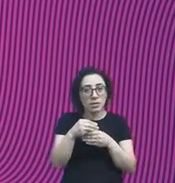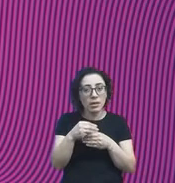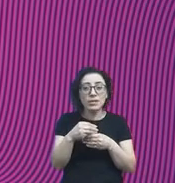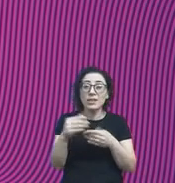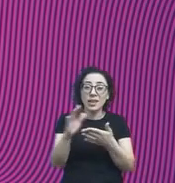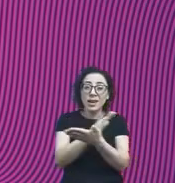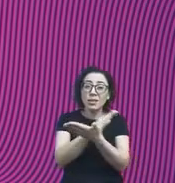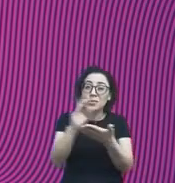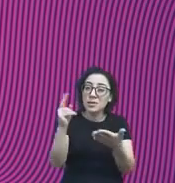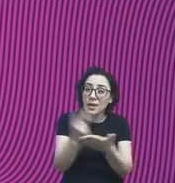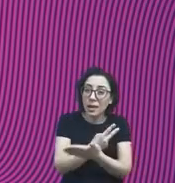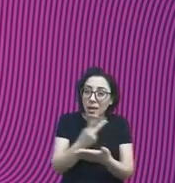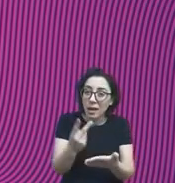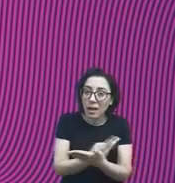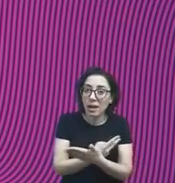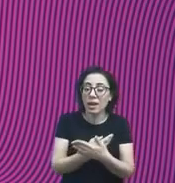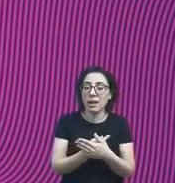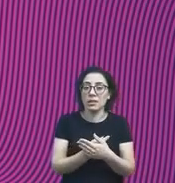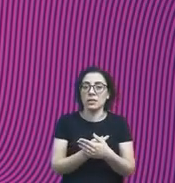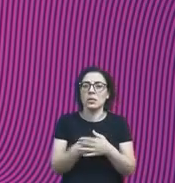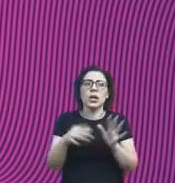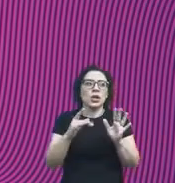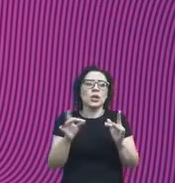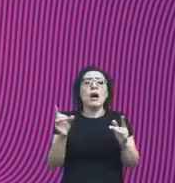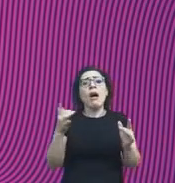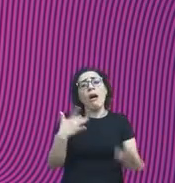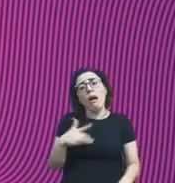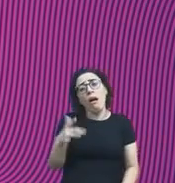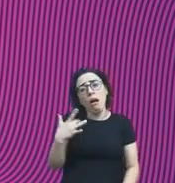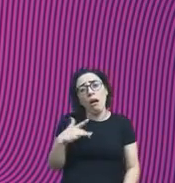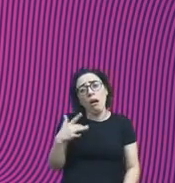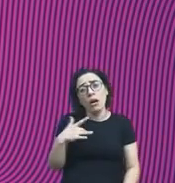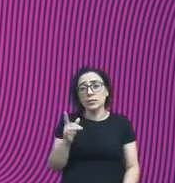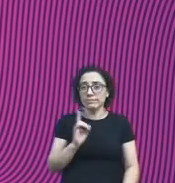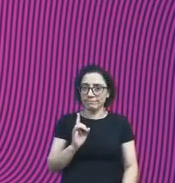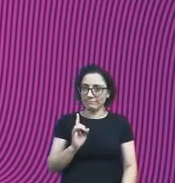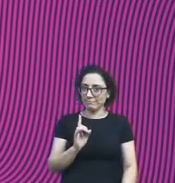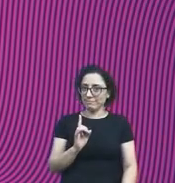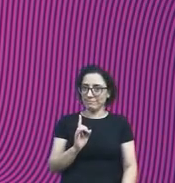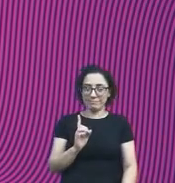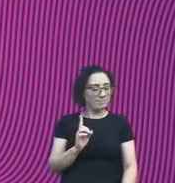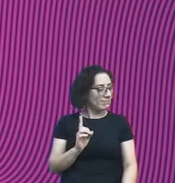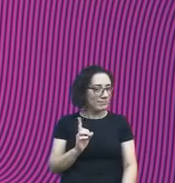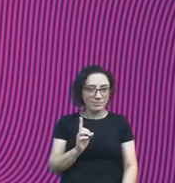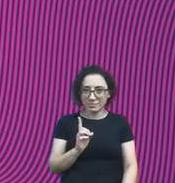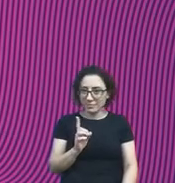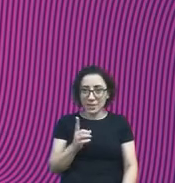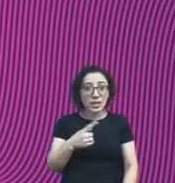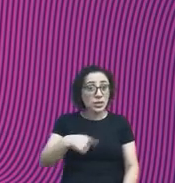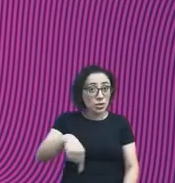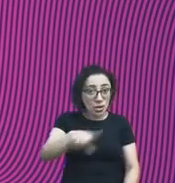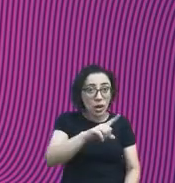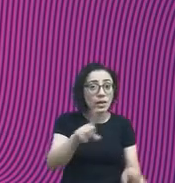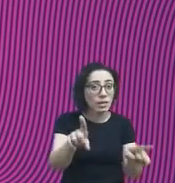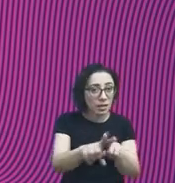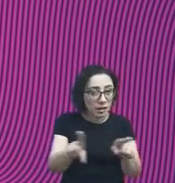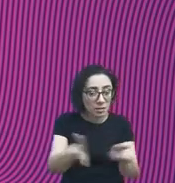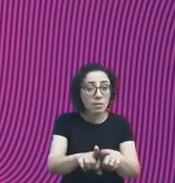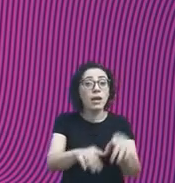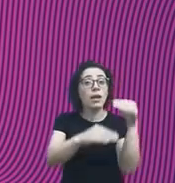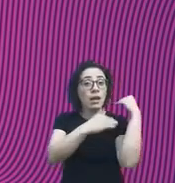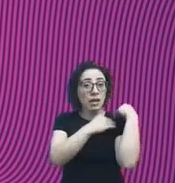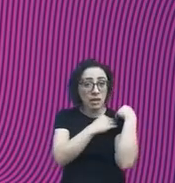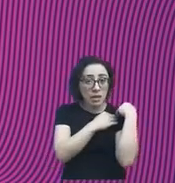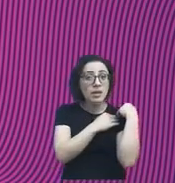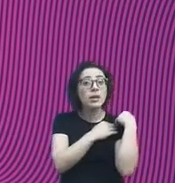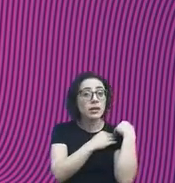nós não somos só vítimas, nós somos também responsáveis por, no mínimo, procurar alterar esse estado